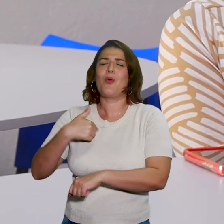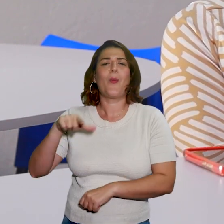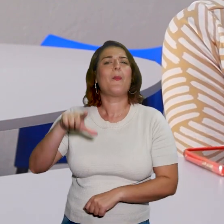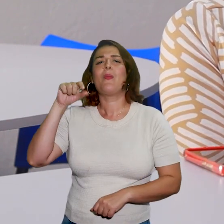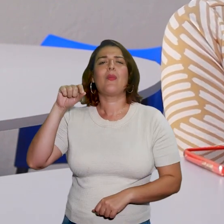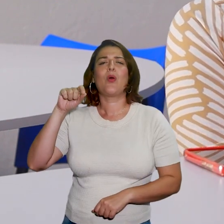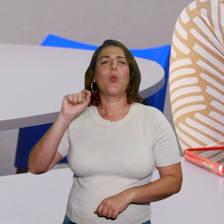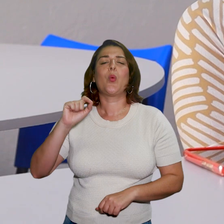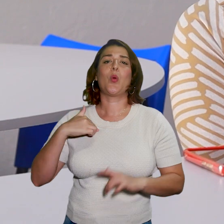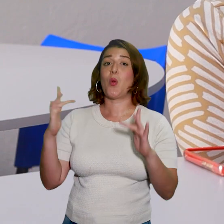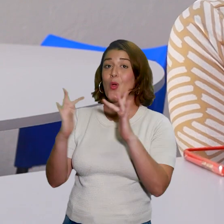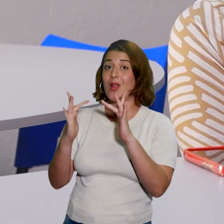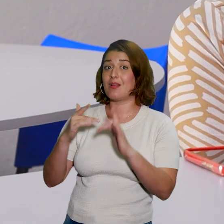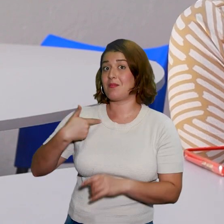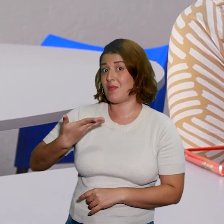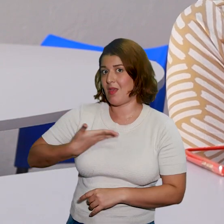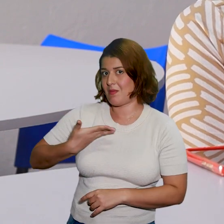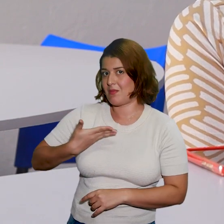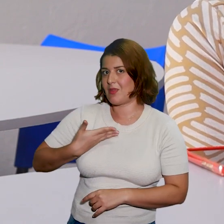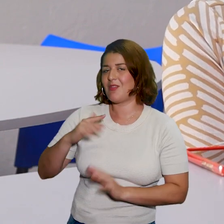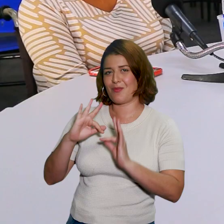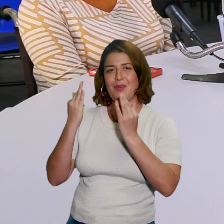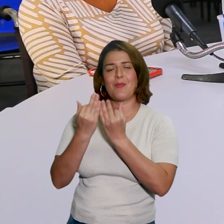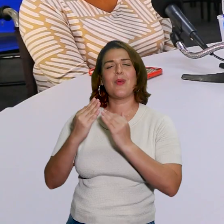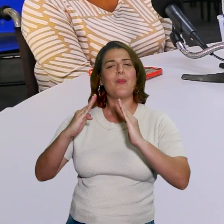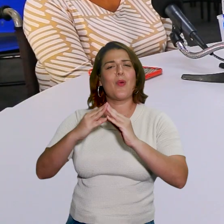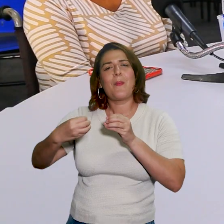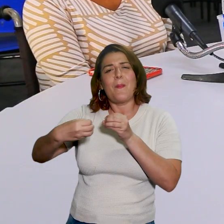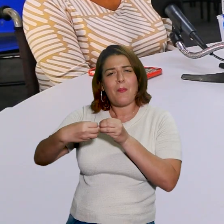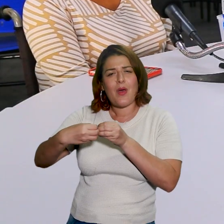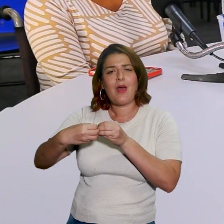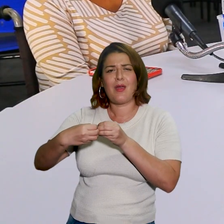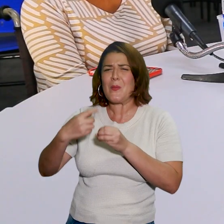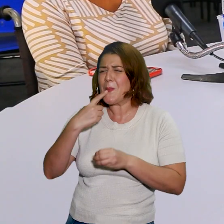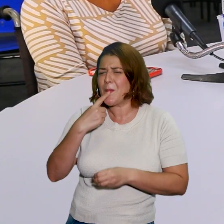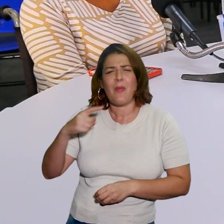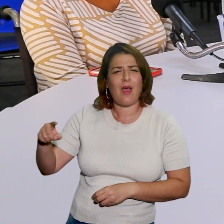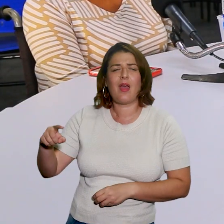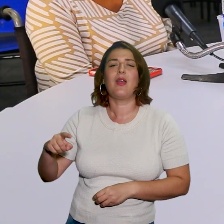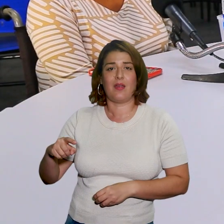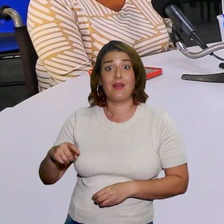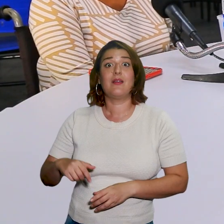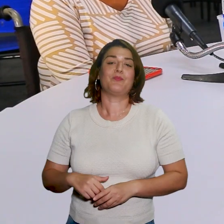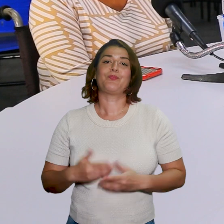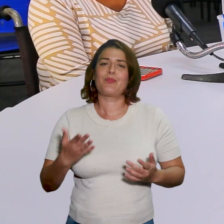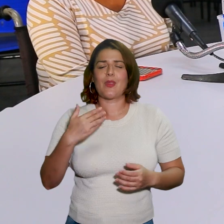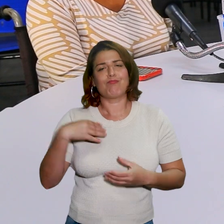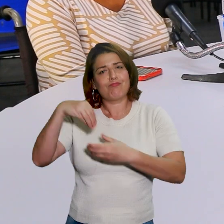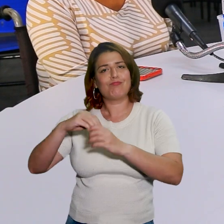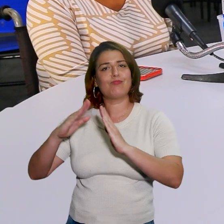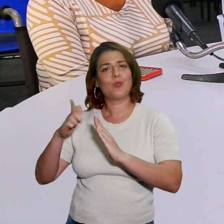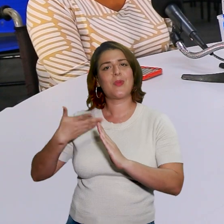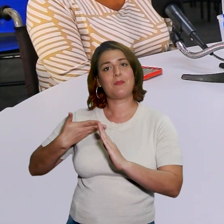preferiu entrar em contato com uma amiga da nossa família e tal, que mora próximo daqui, bem próximo, e para poder ficar junto com